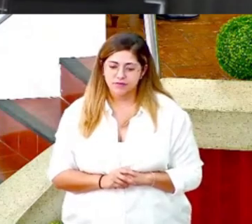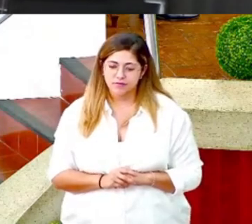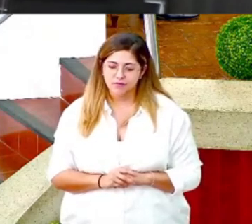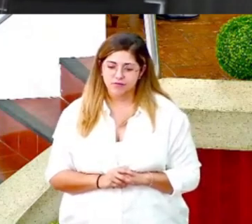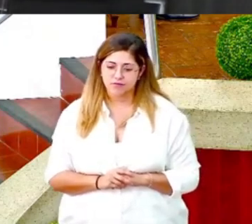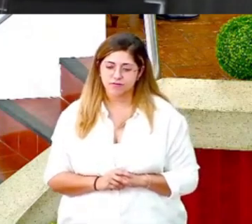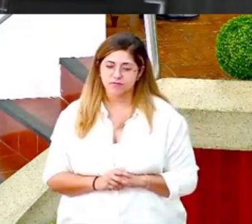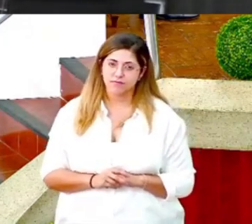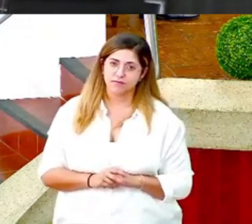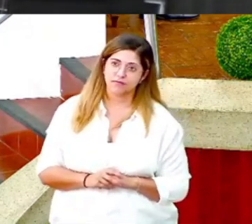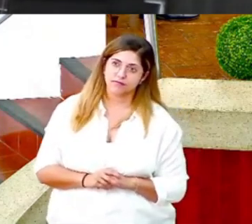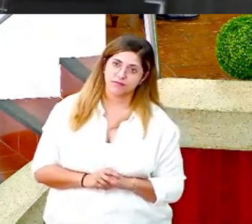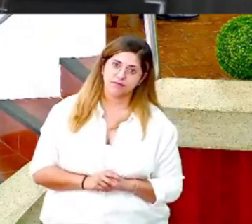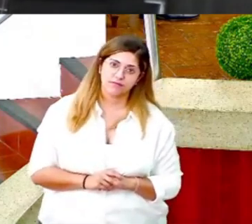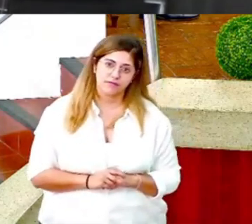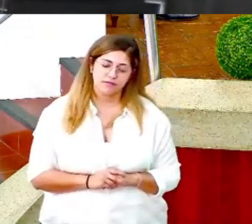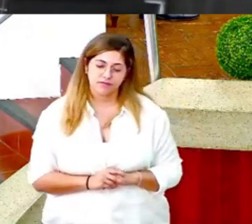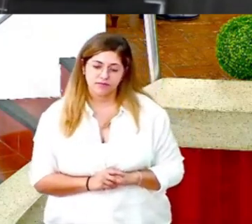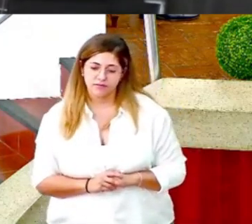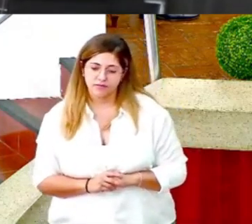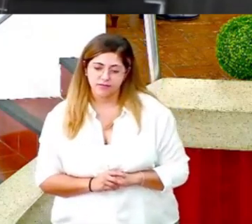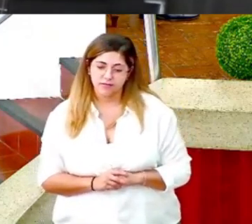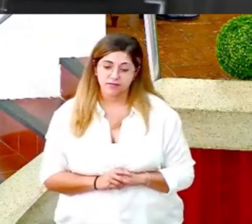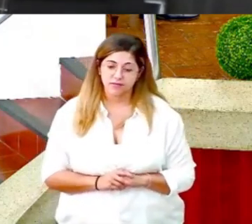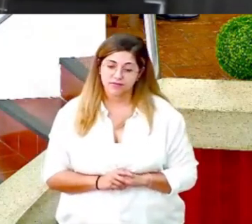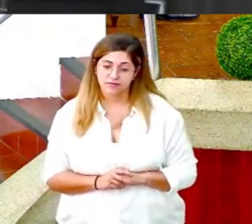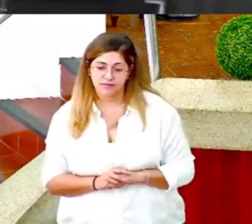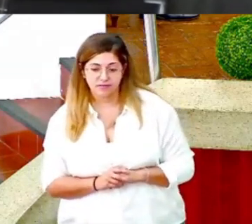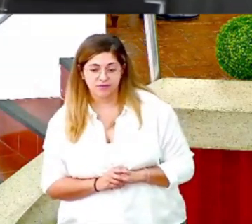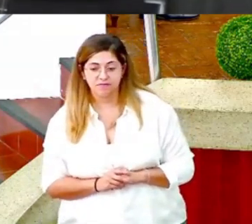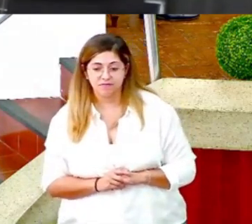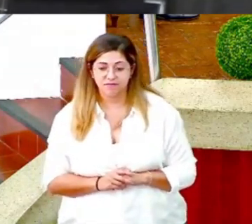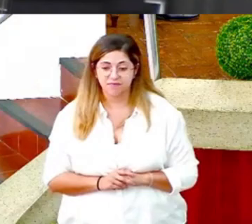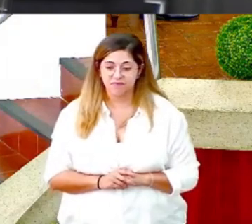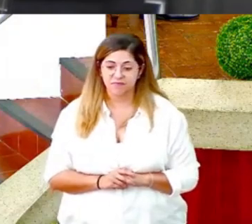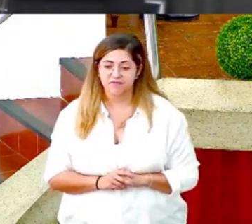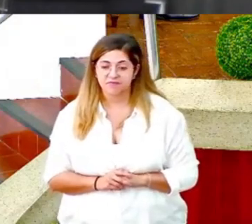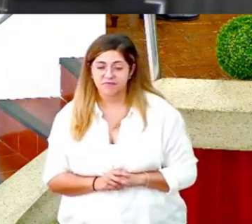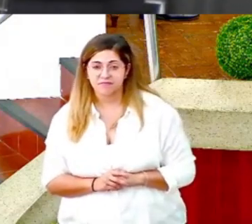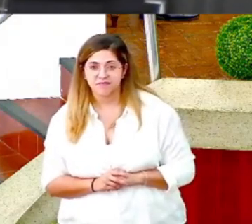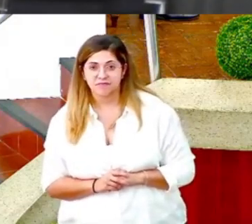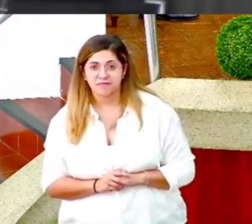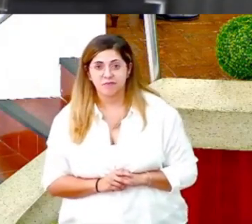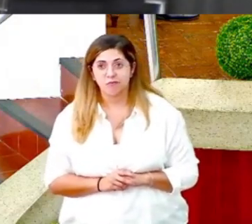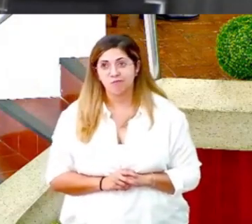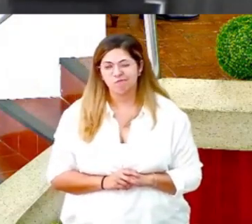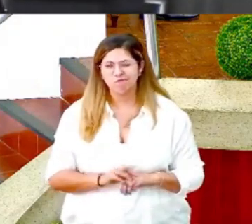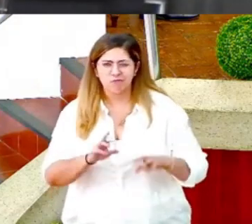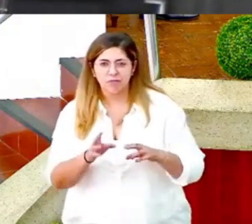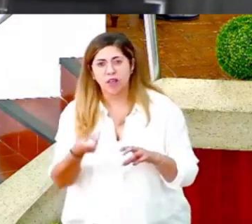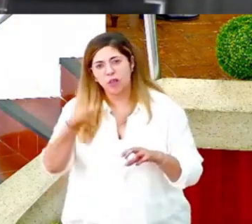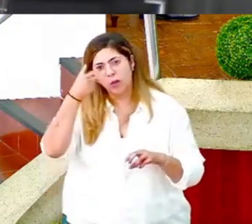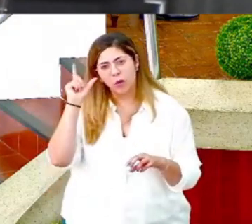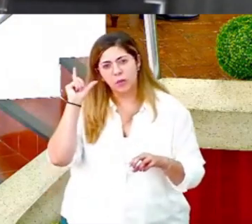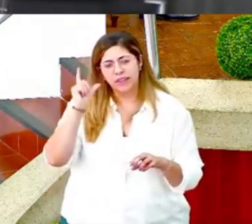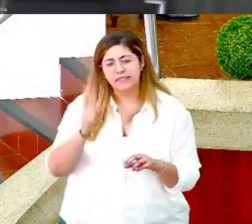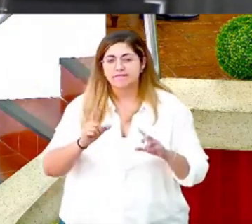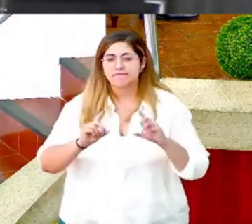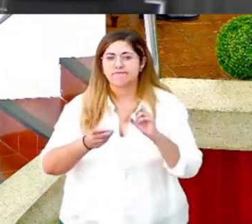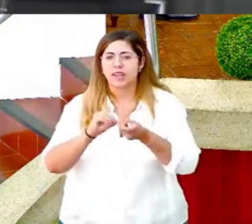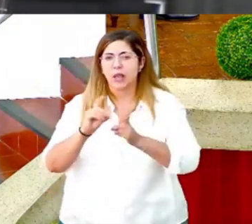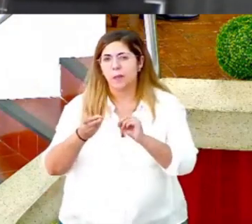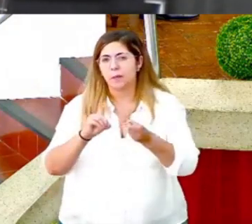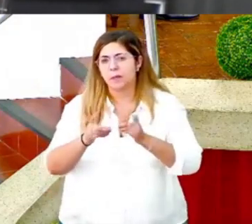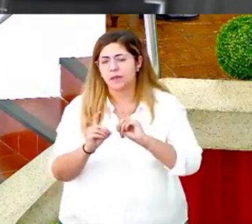Pedro Borges Chaves vai ser, já passou pelo nosso presbitério e vai ser ordenado